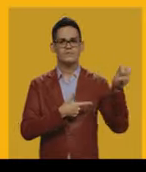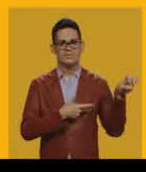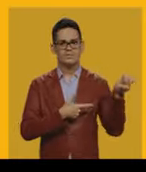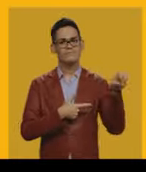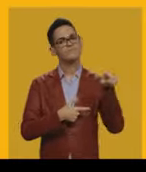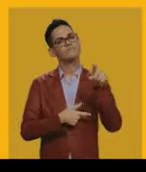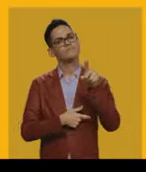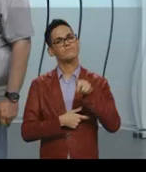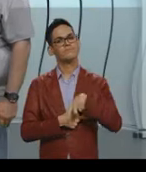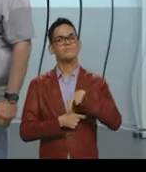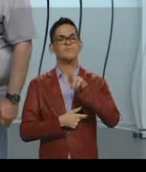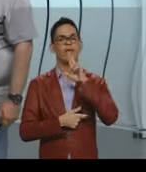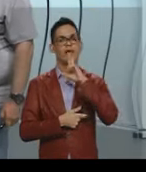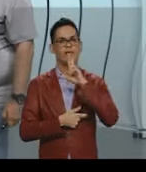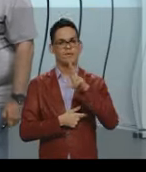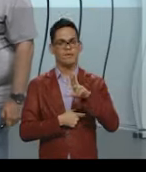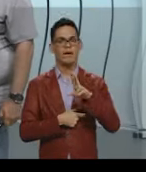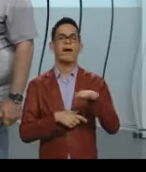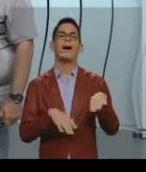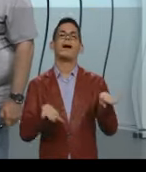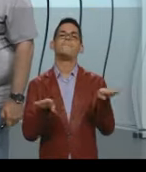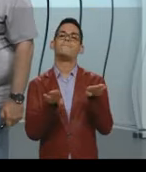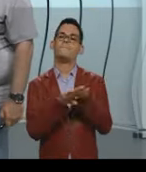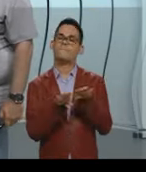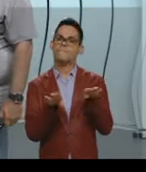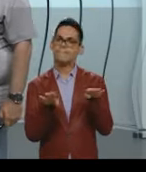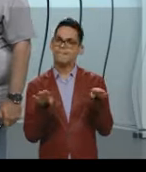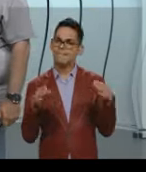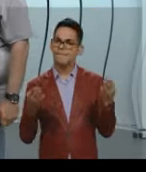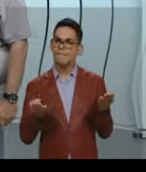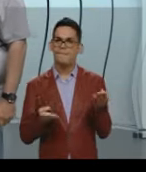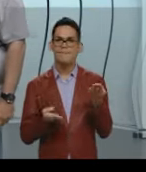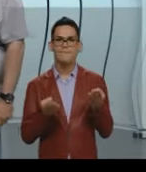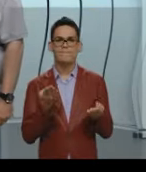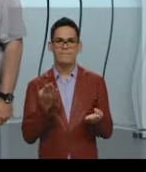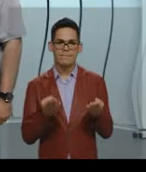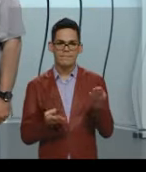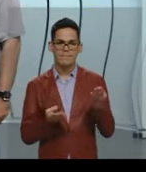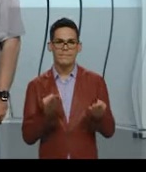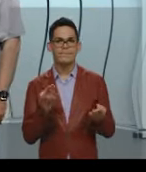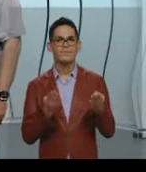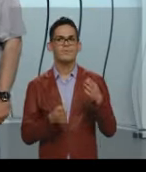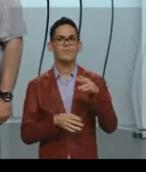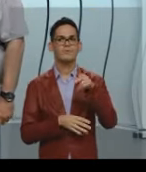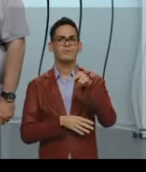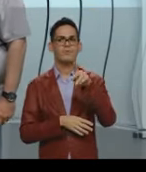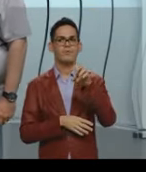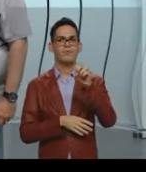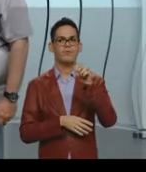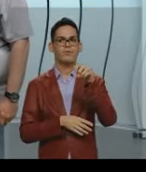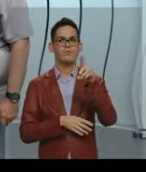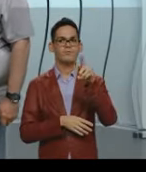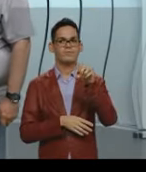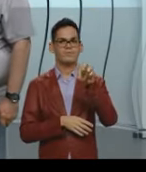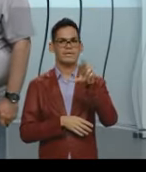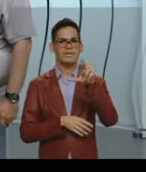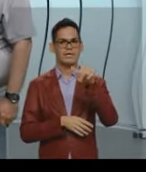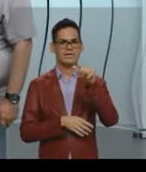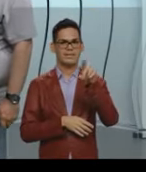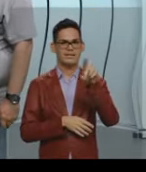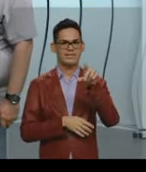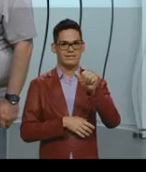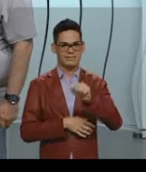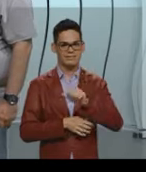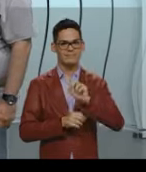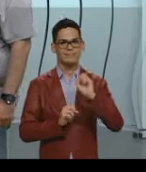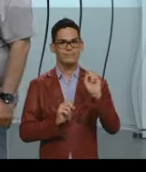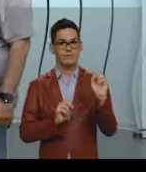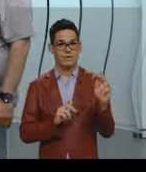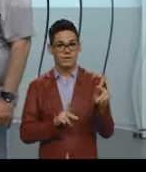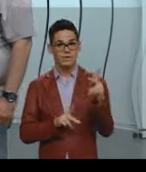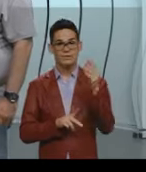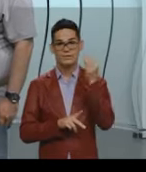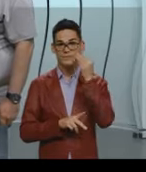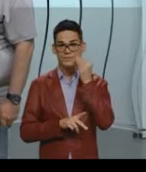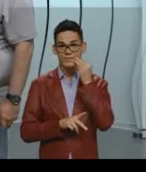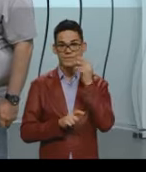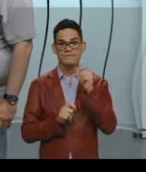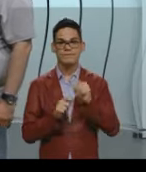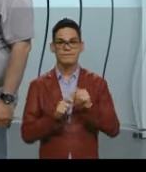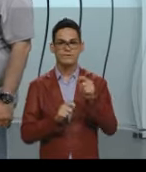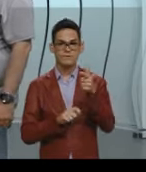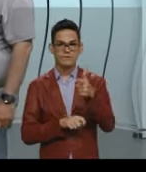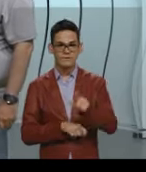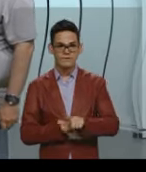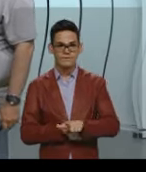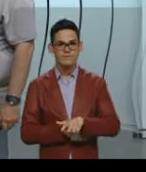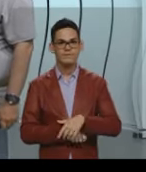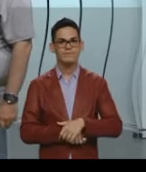ponderada. Nós vamos obter essa nota final através da média ponderada, tá? Então, aplicando